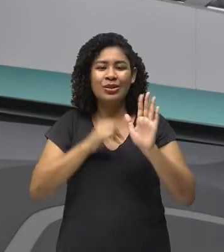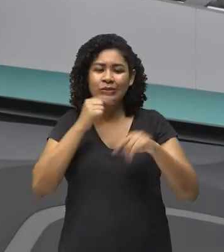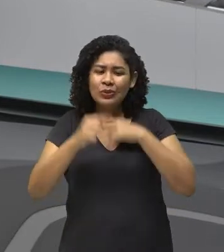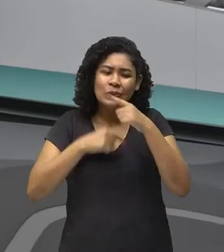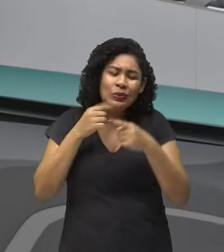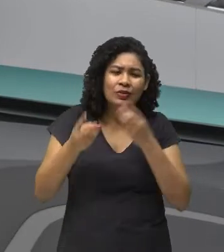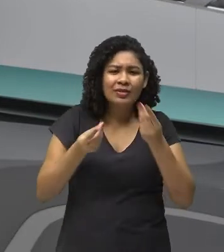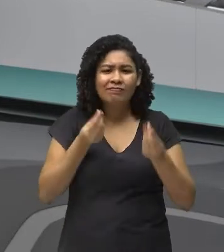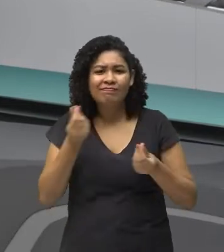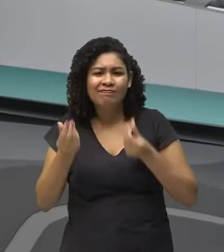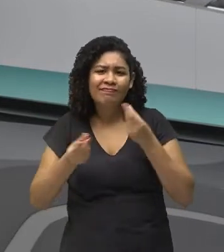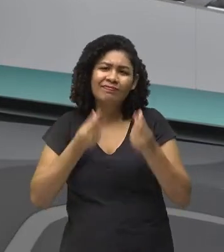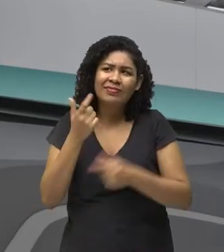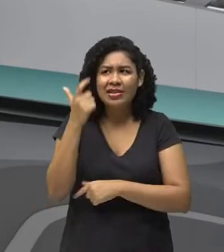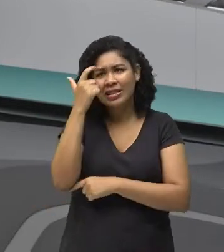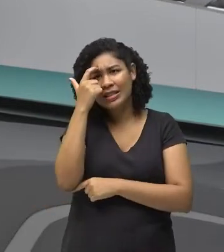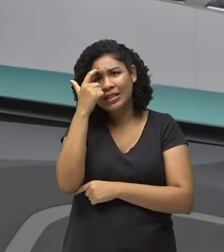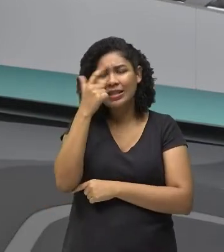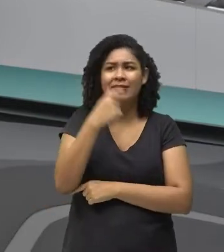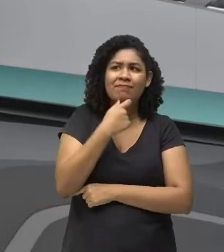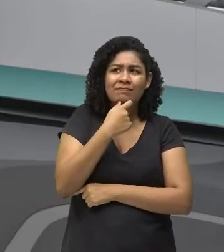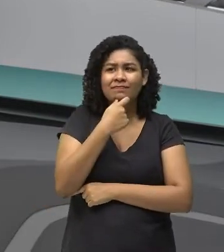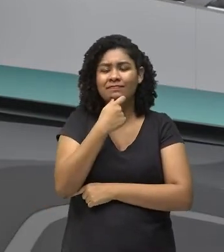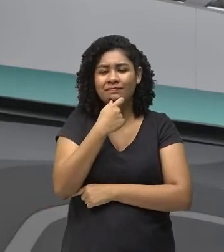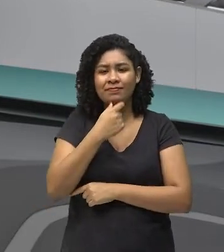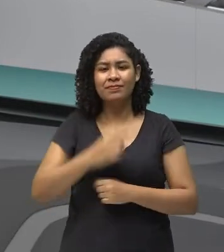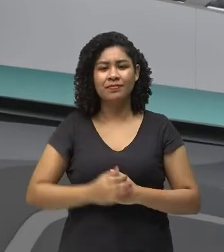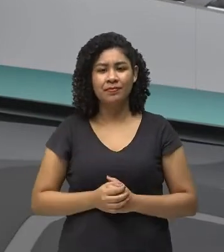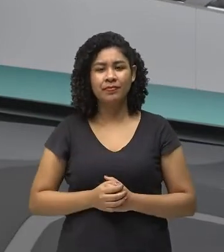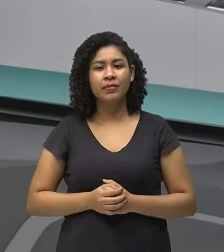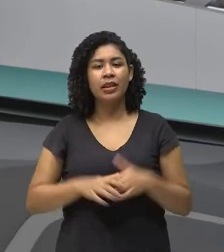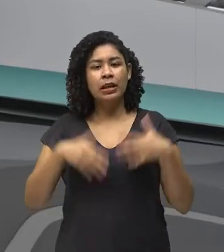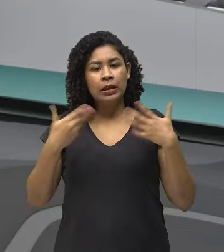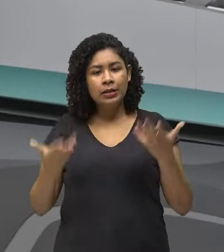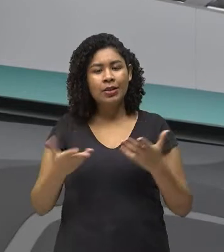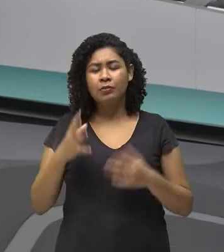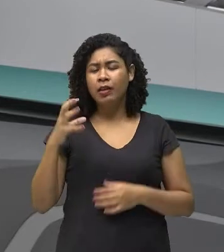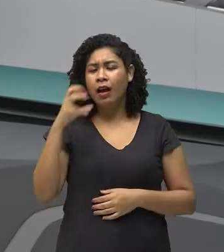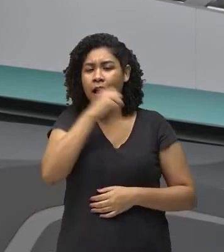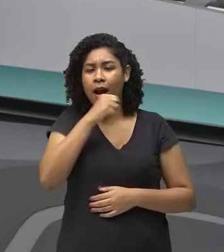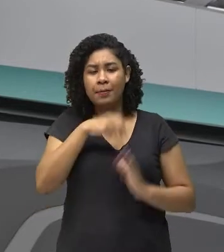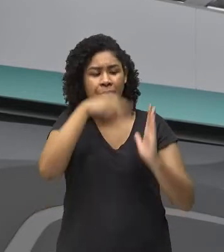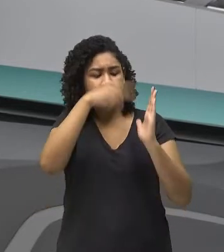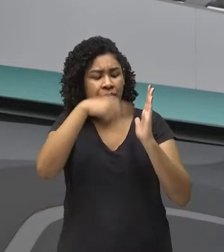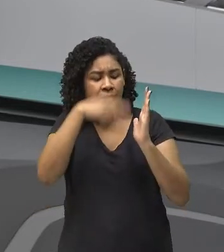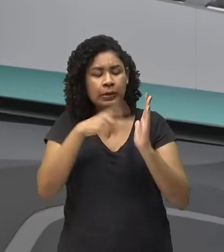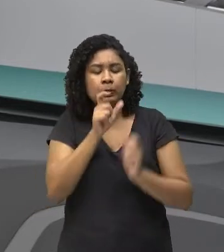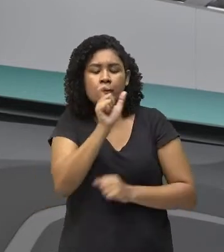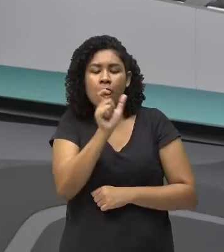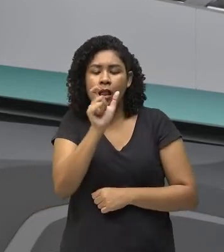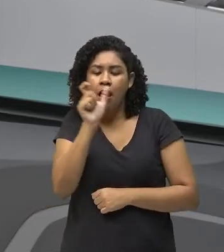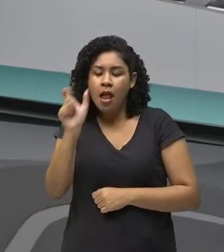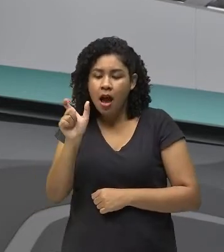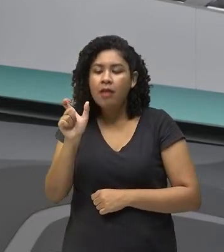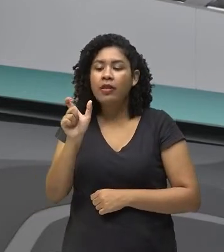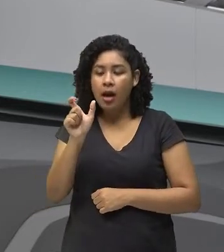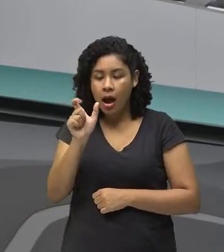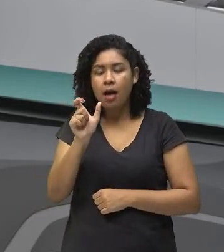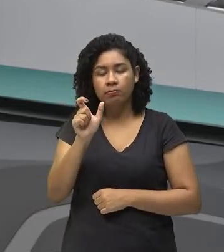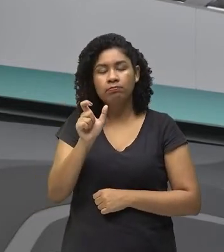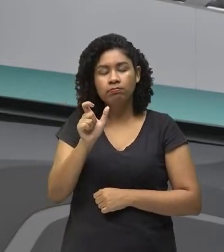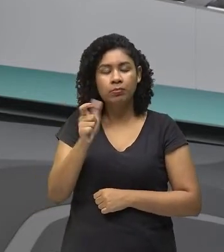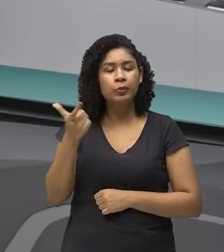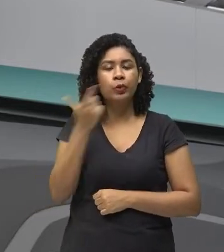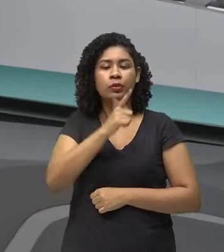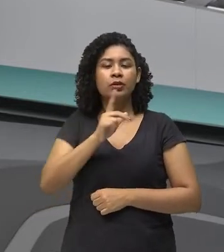tem escrito lá, for example, ed. Então, você dá uma avaliada rapidinho naquelas palavras, só para ter certeza do que é aquilo